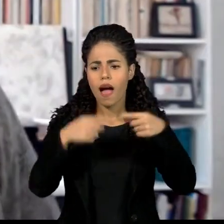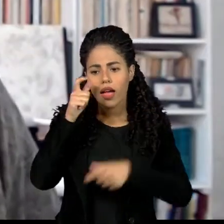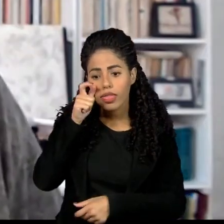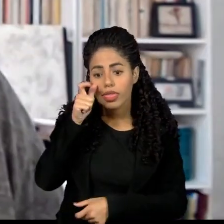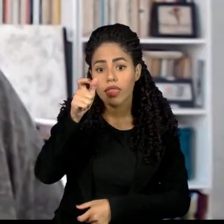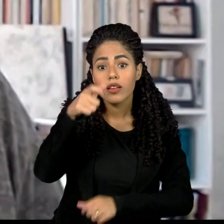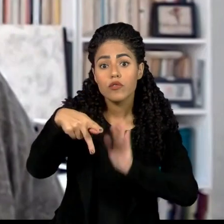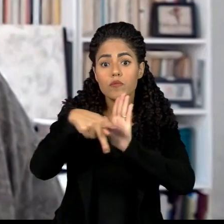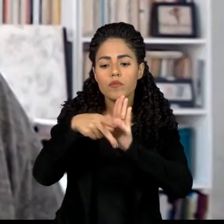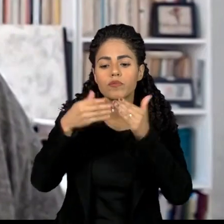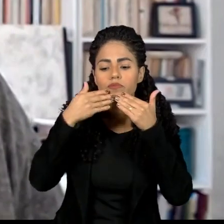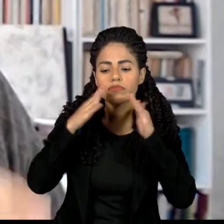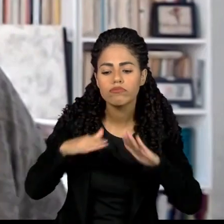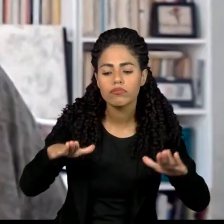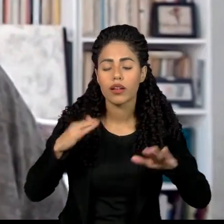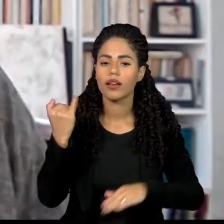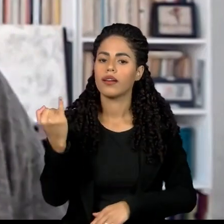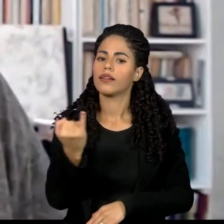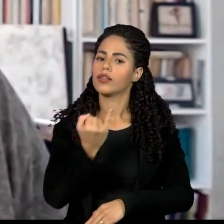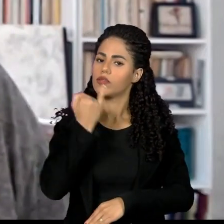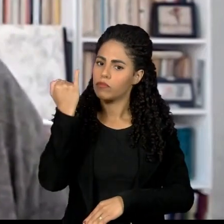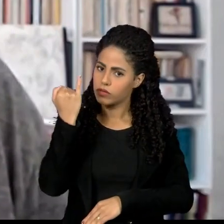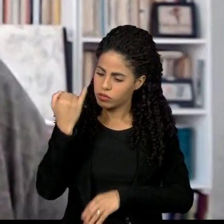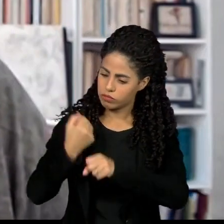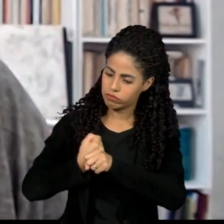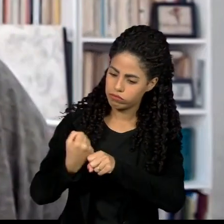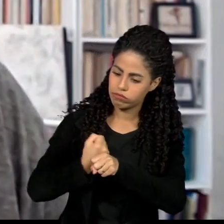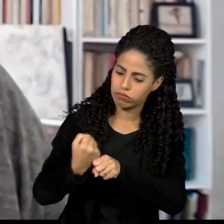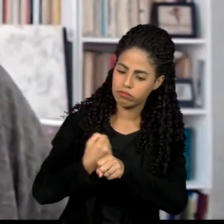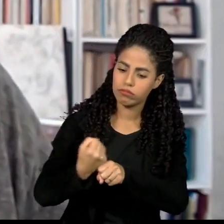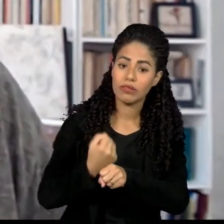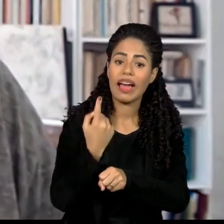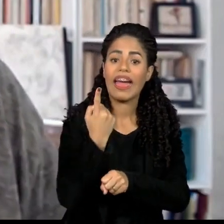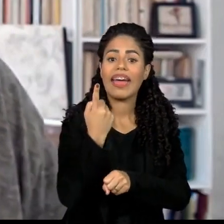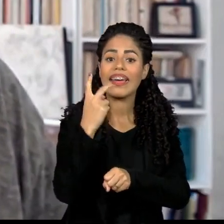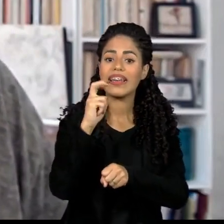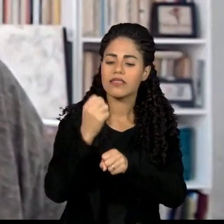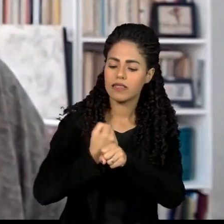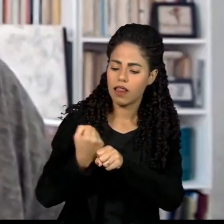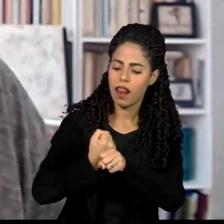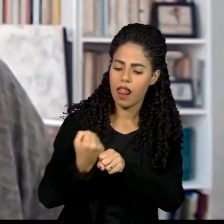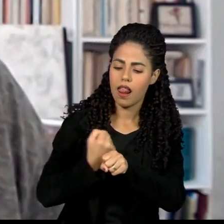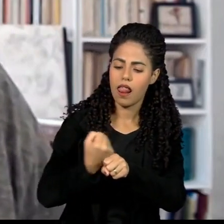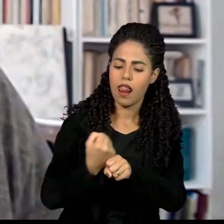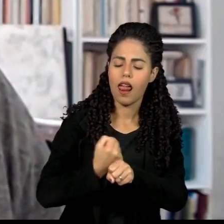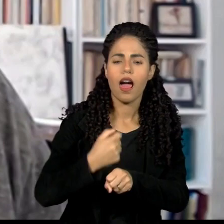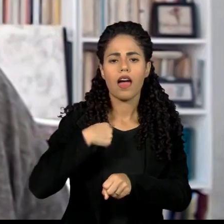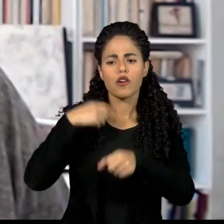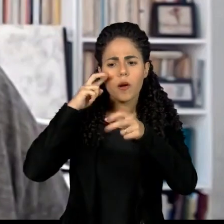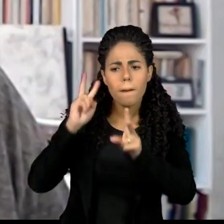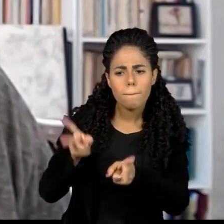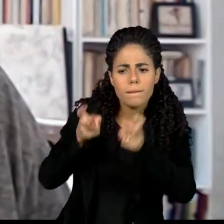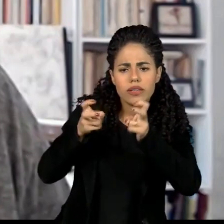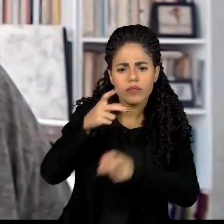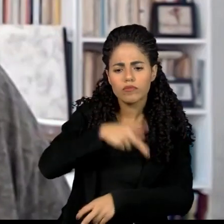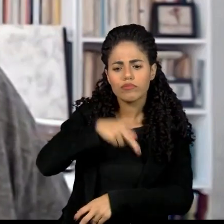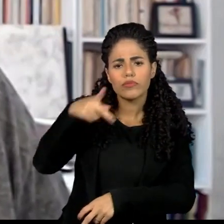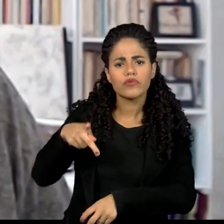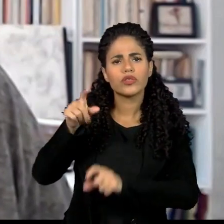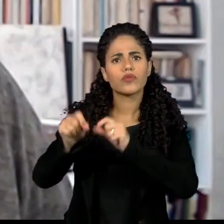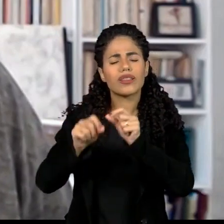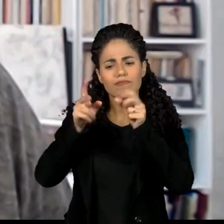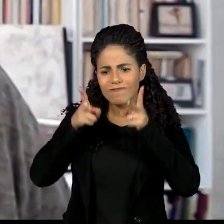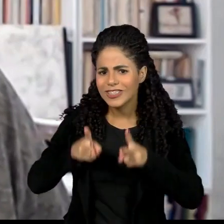é fundamental, né? Então, ao longo dos 15 anos que eu venho trabalhando com o tema, eu vejo iniciativas de professores que vão estar lá.